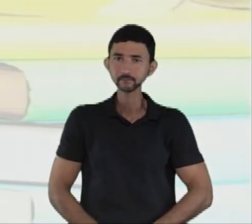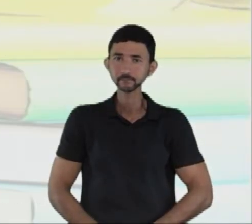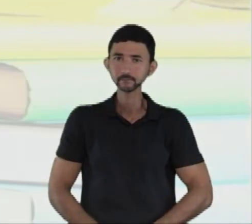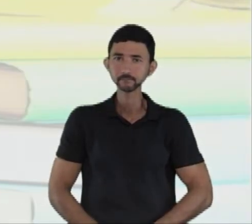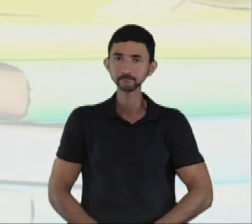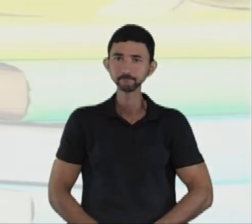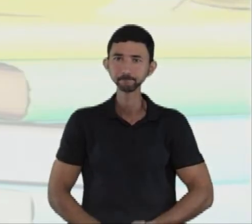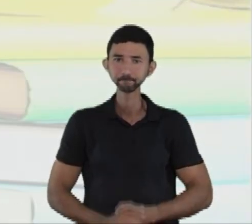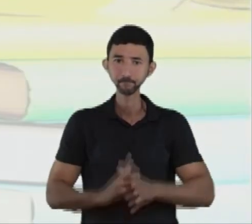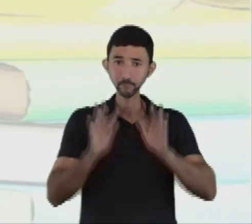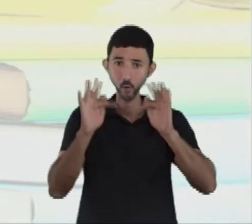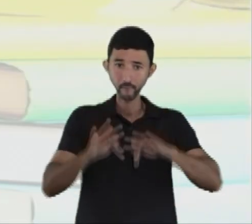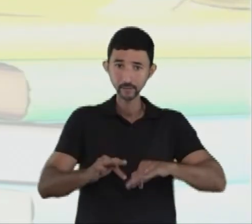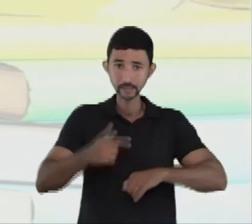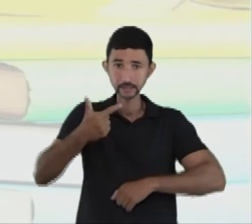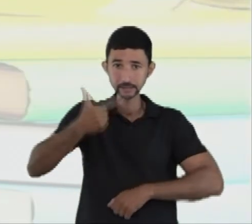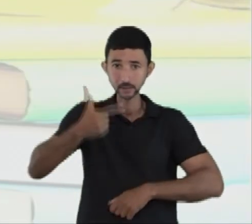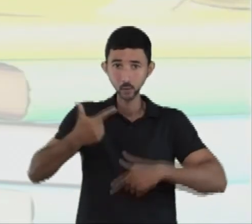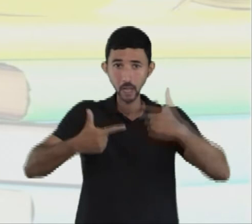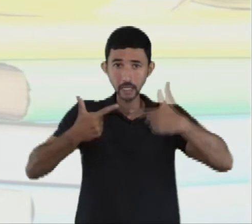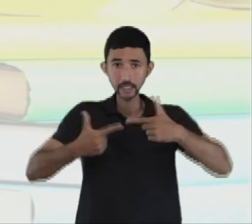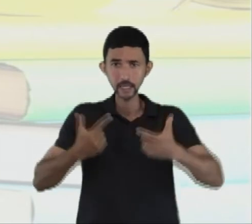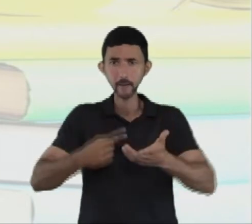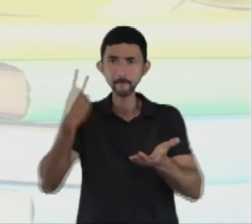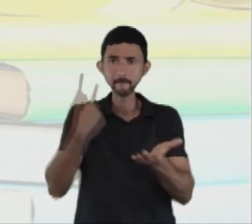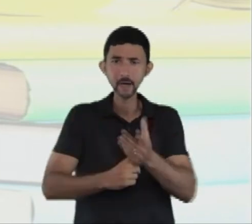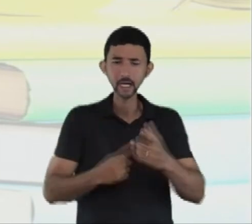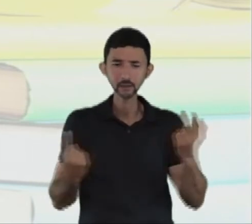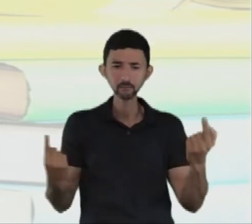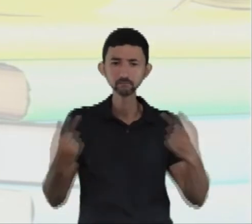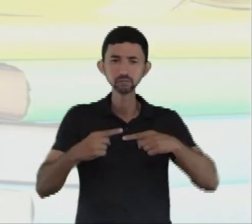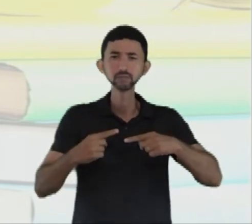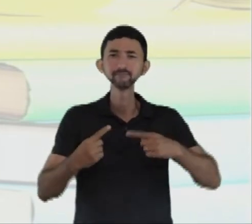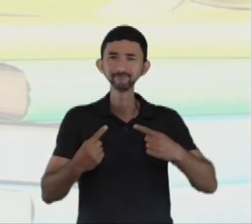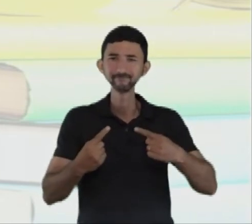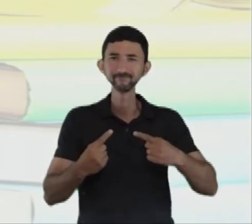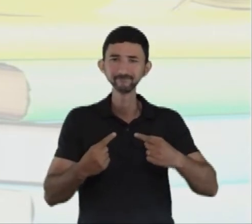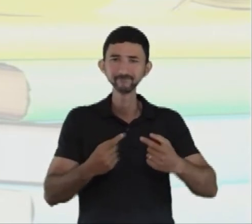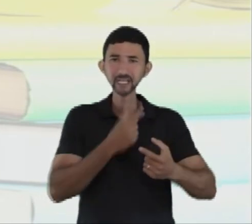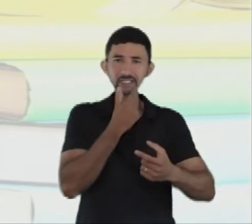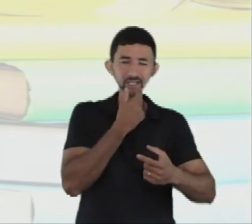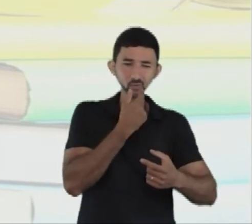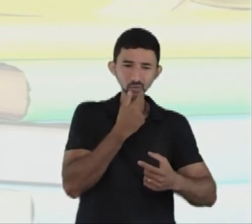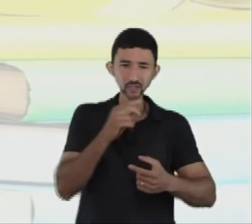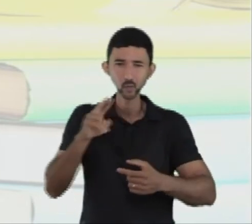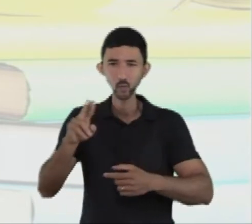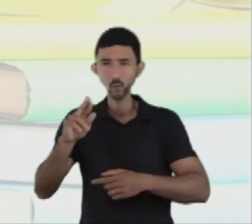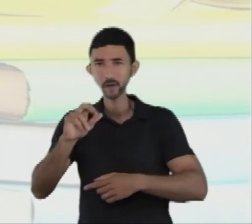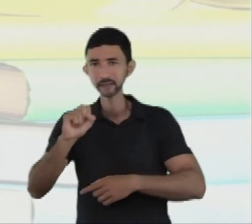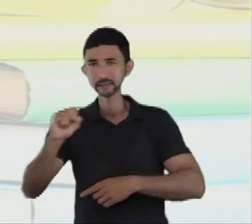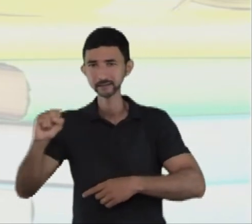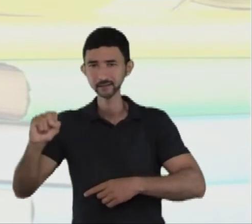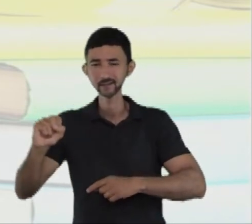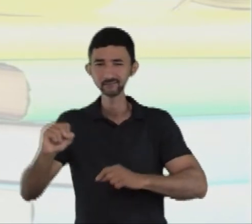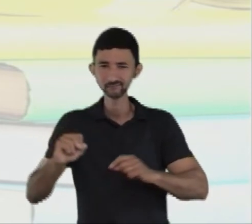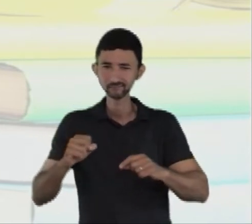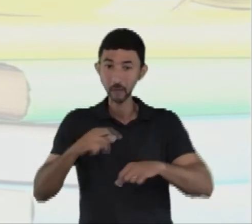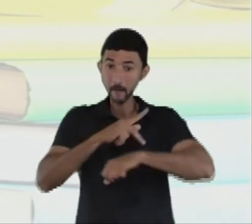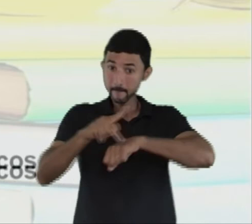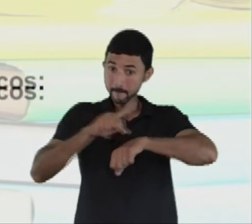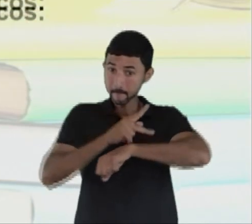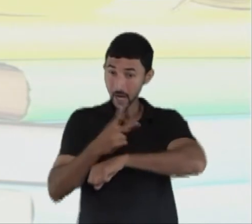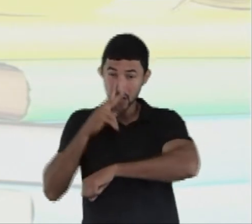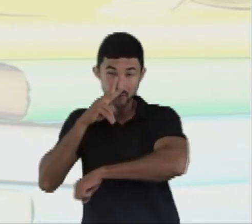O fim da Segunda Guerra Mundial foi marcado pela disputa entre Estados Unidos e União Soviética, superpotências mundiais.